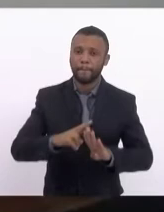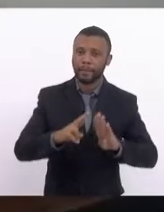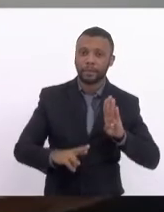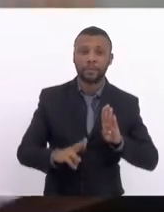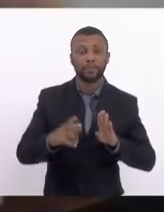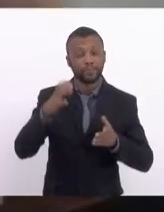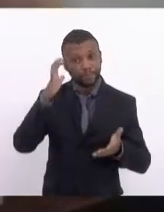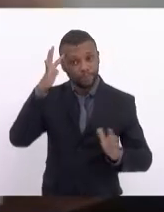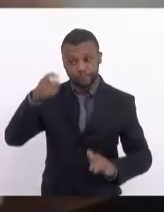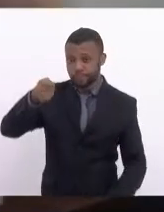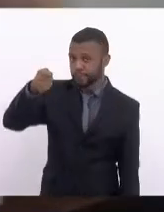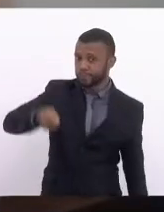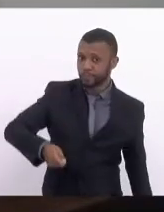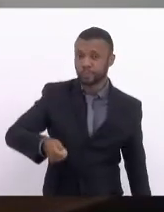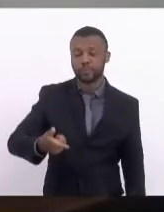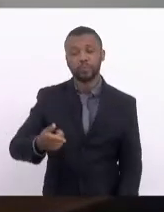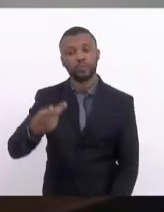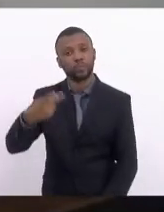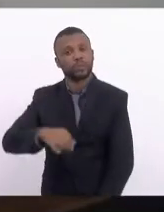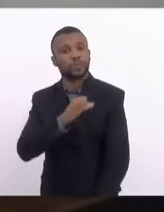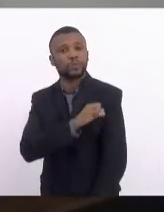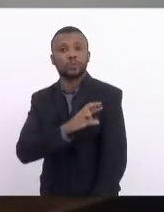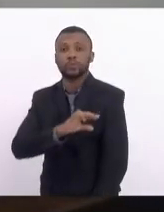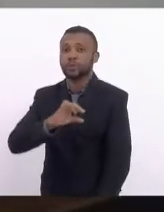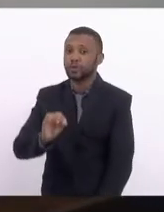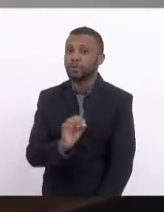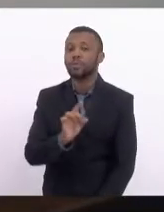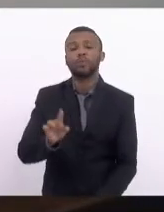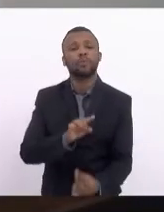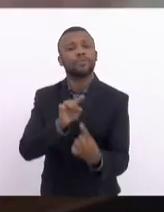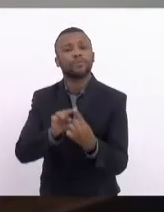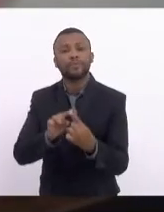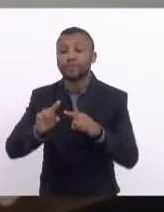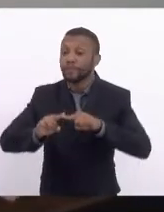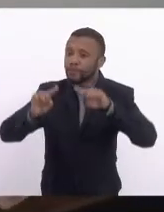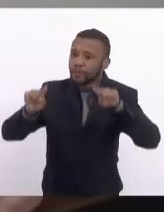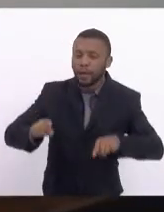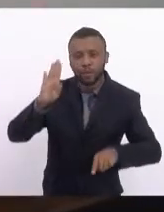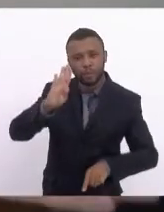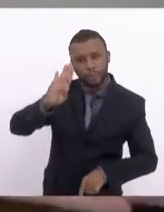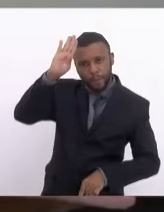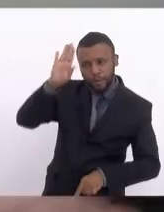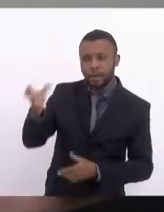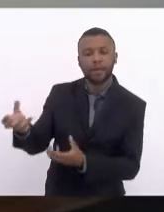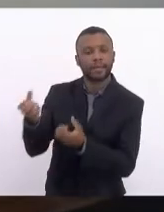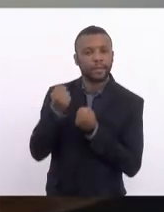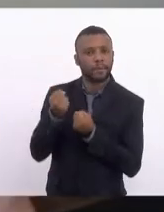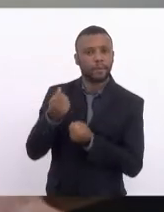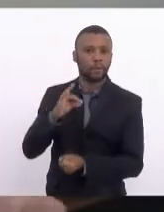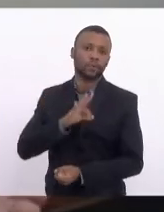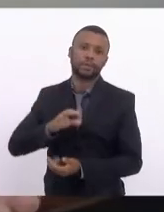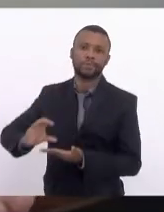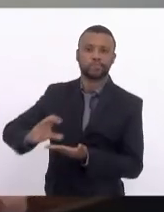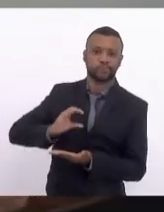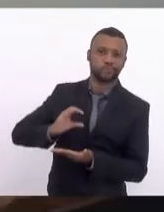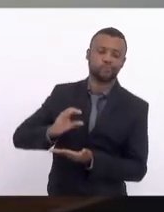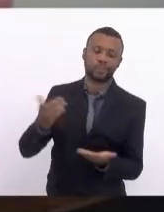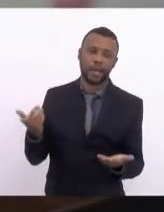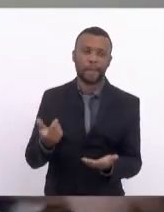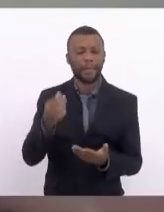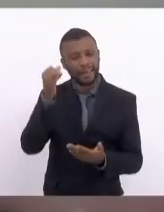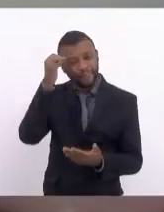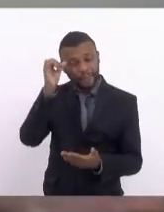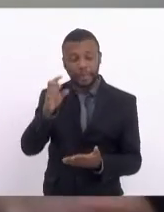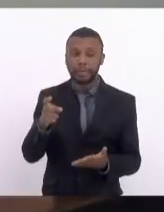Janeiro, para que os bombeiros contemplados recebam a gratificação. Para que não fique esse mal-entendido, porque, de fato, os bombeiros estão sendo penalizados, já